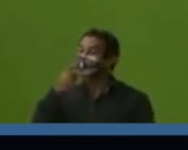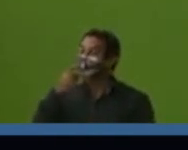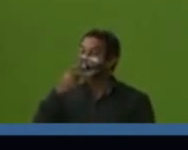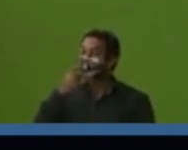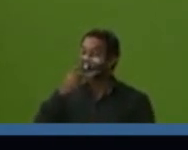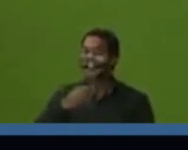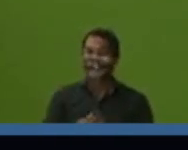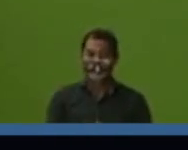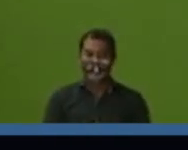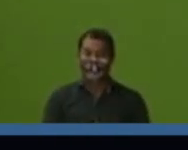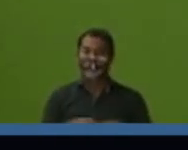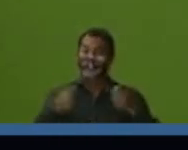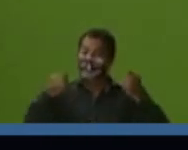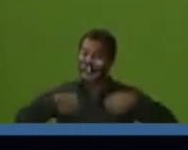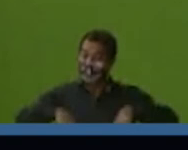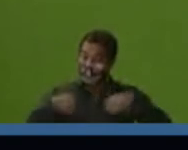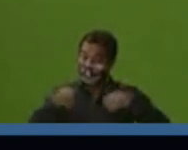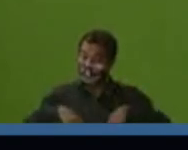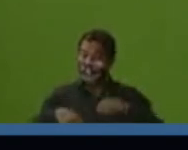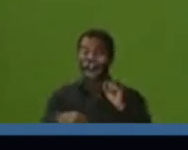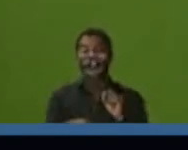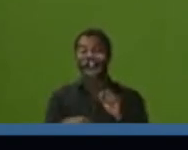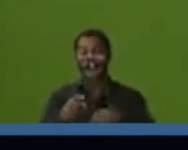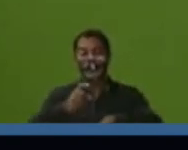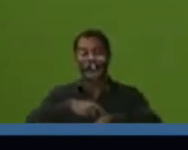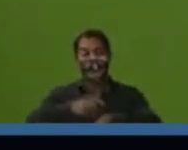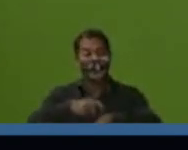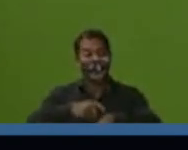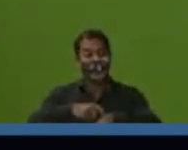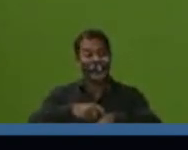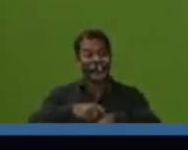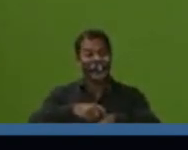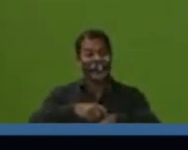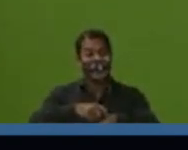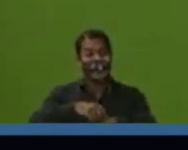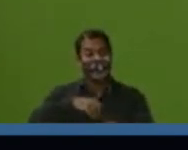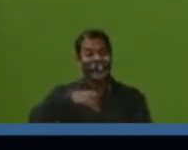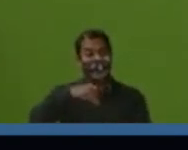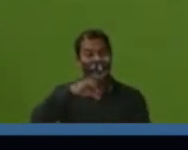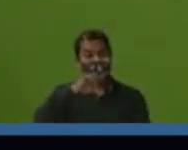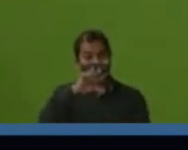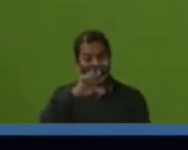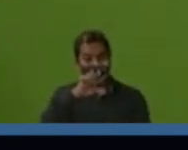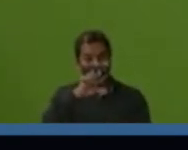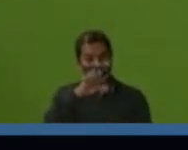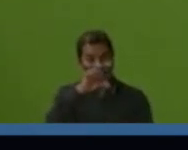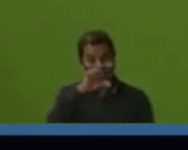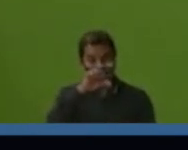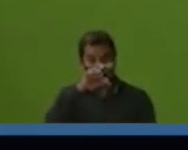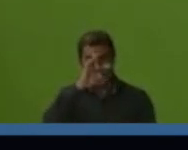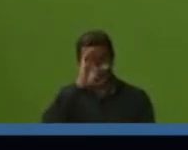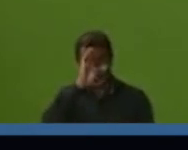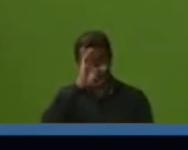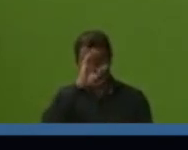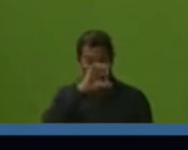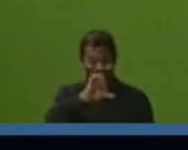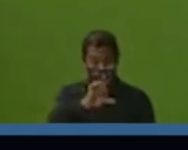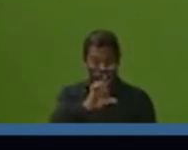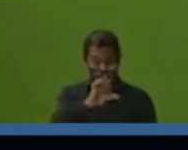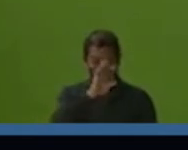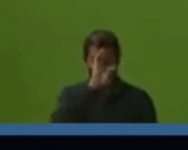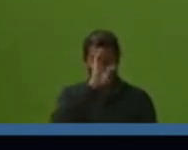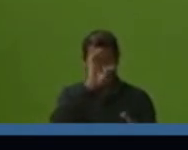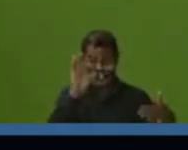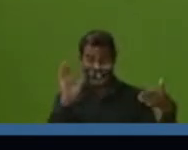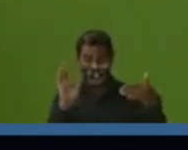vermelha sejam a partir das 21 horas até as 5 horas da manhã.